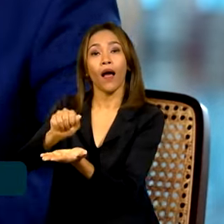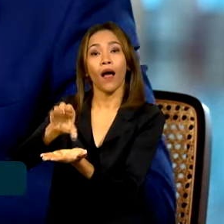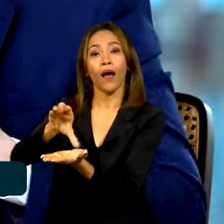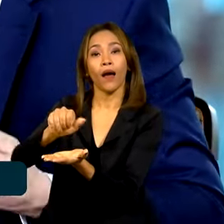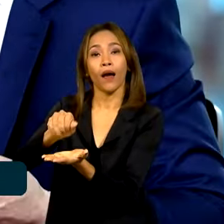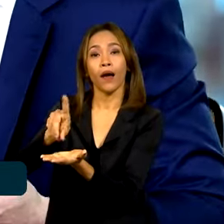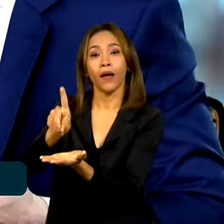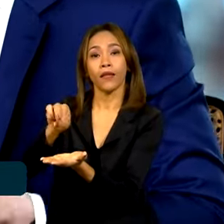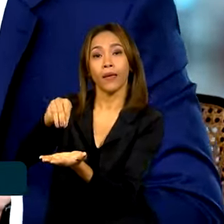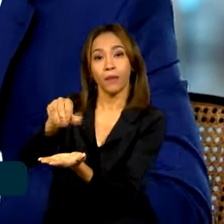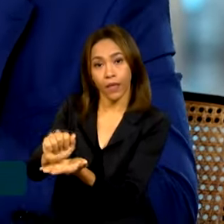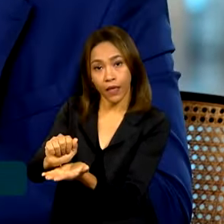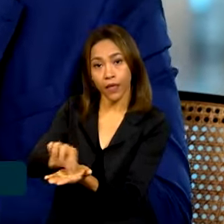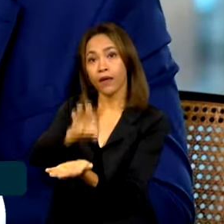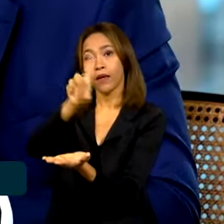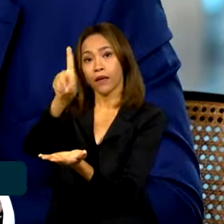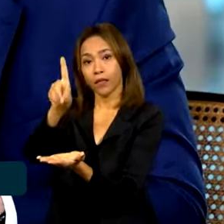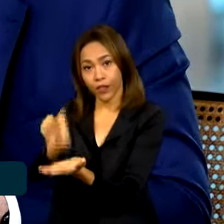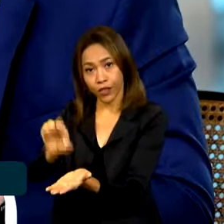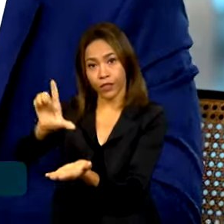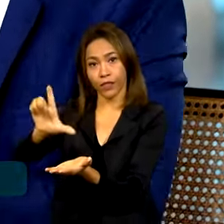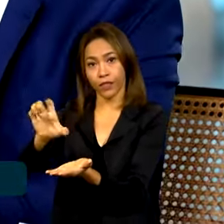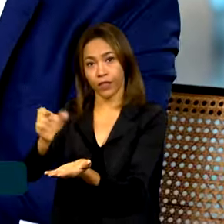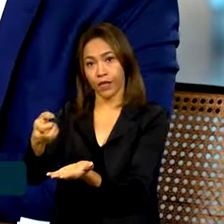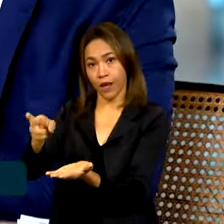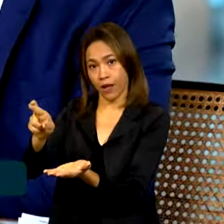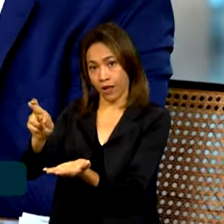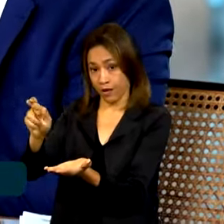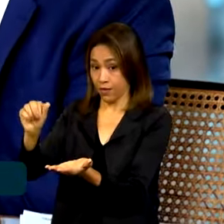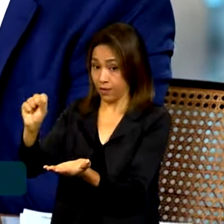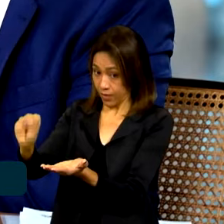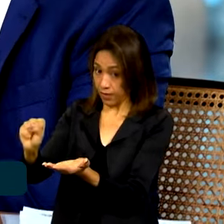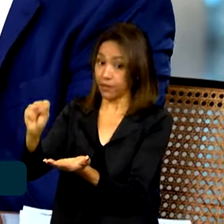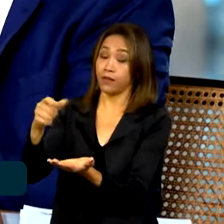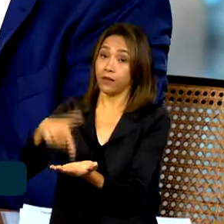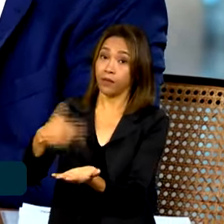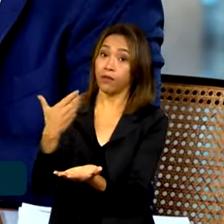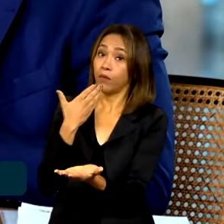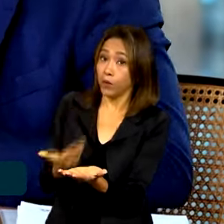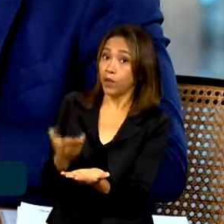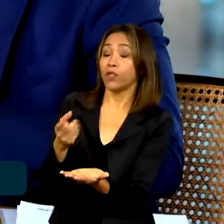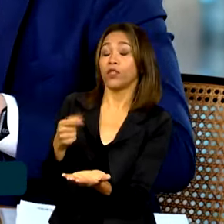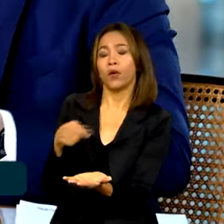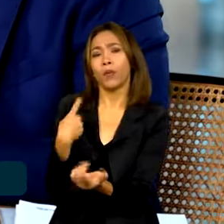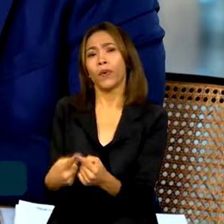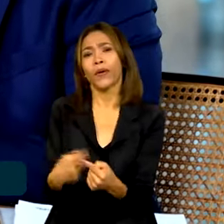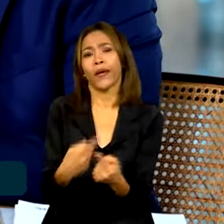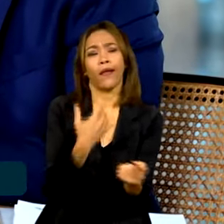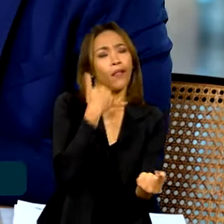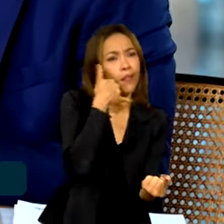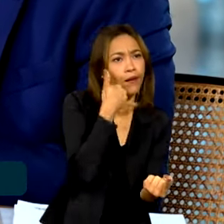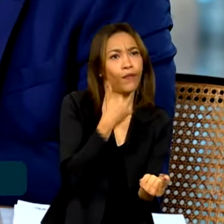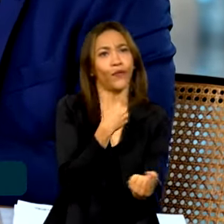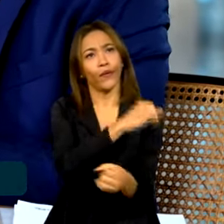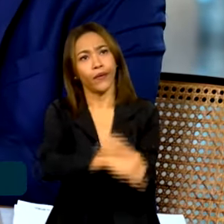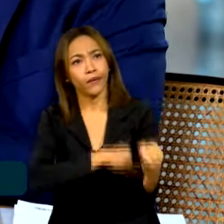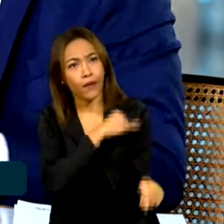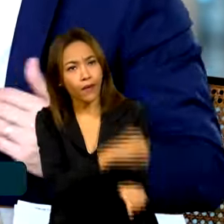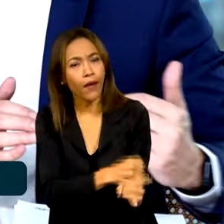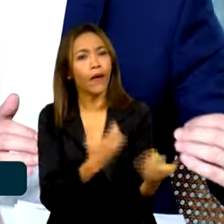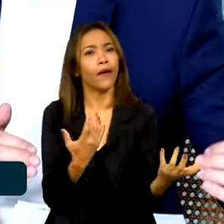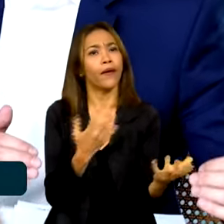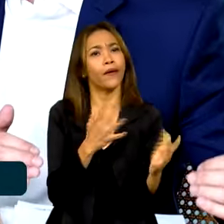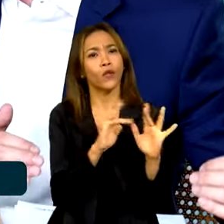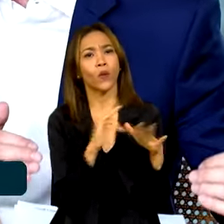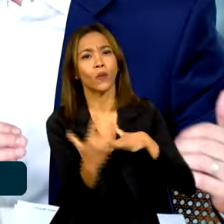as crianças os idosos aí a começarem a ler porque essa coisa da do telefone da da internet enfim do dos das redes sociais acaba